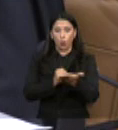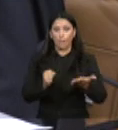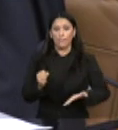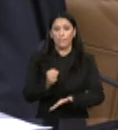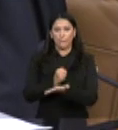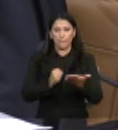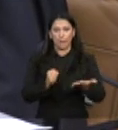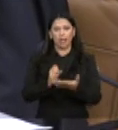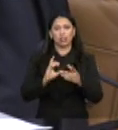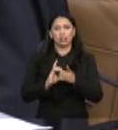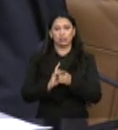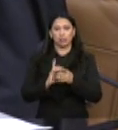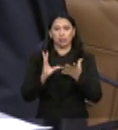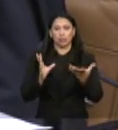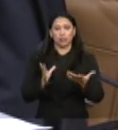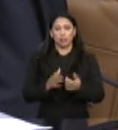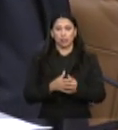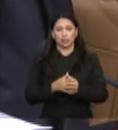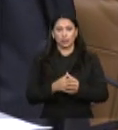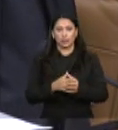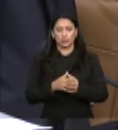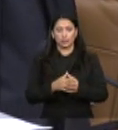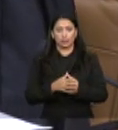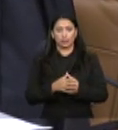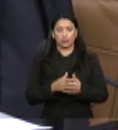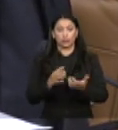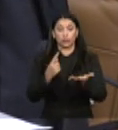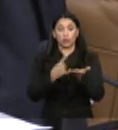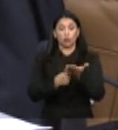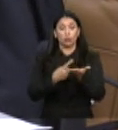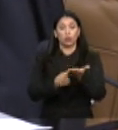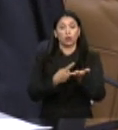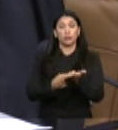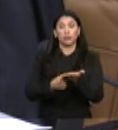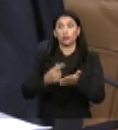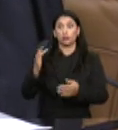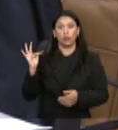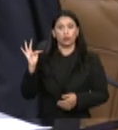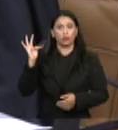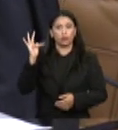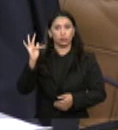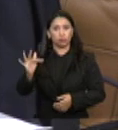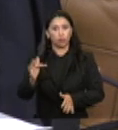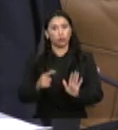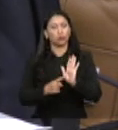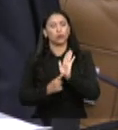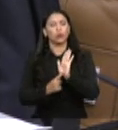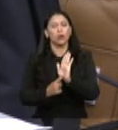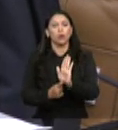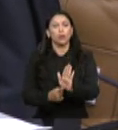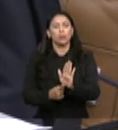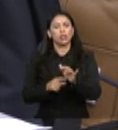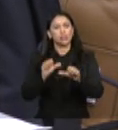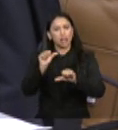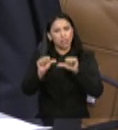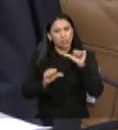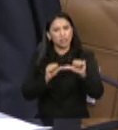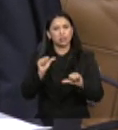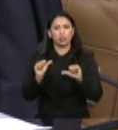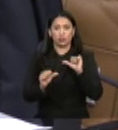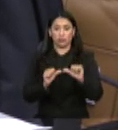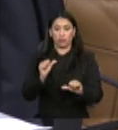constitucional da Democracia traduz compromisso com o futuro traduz compromisso com a transformação